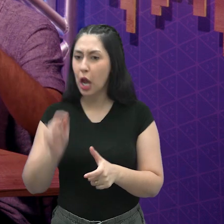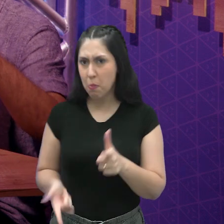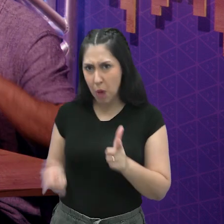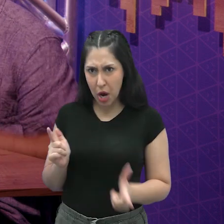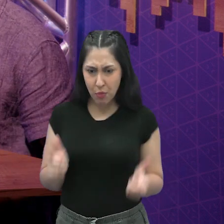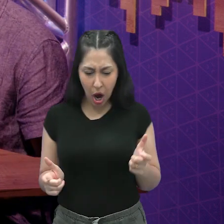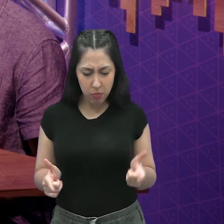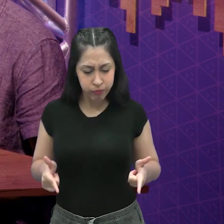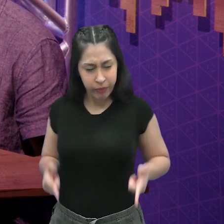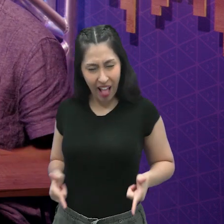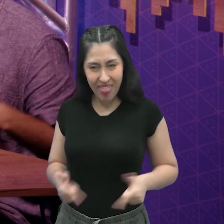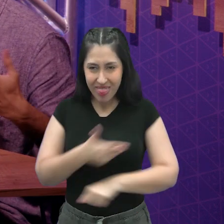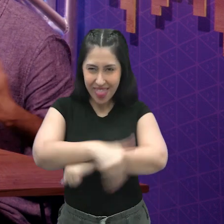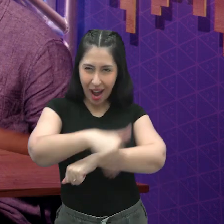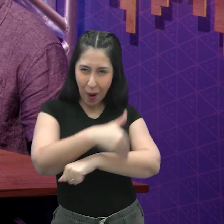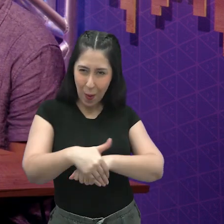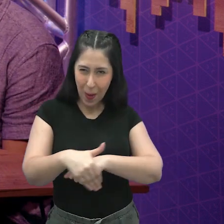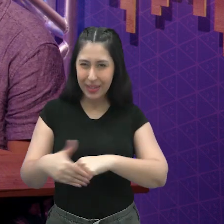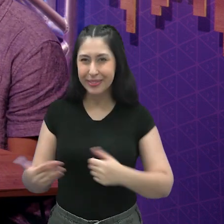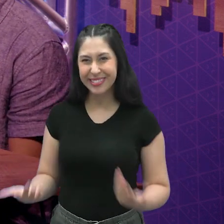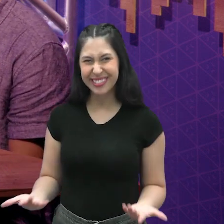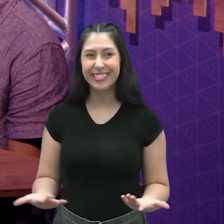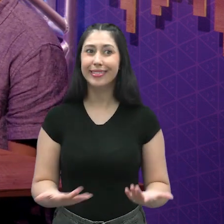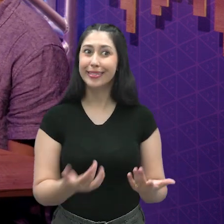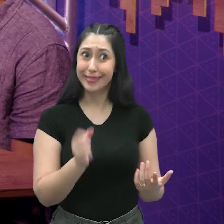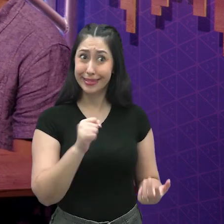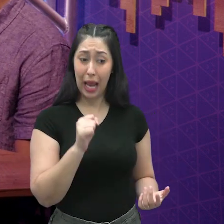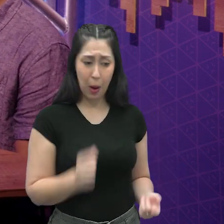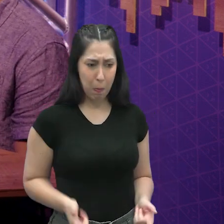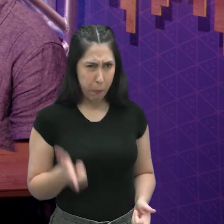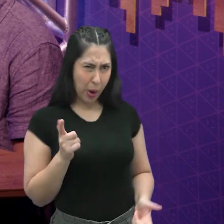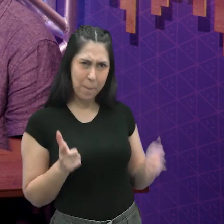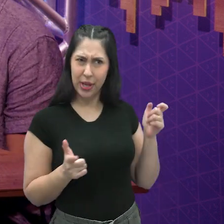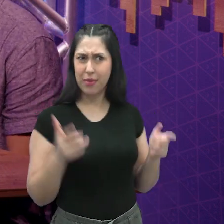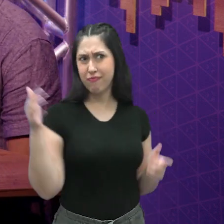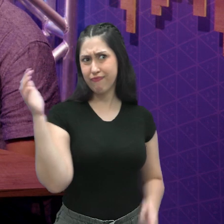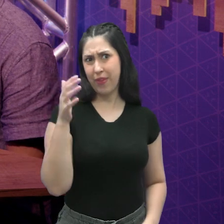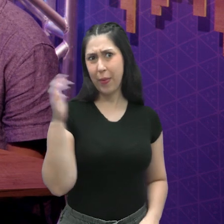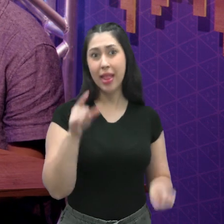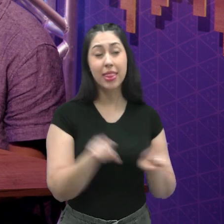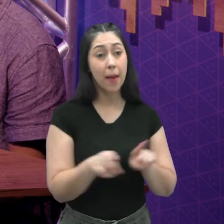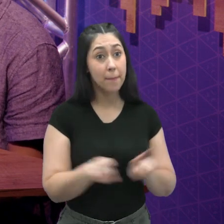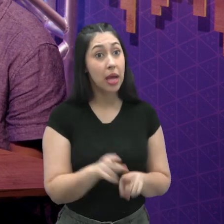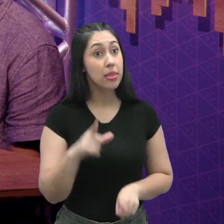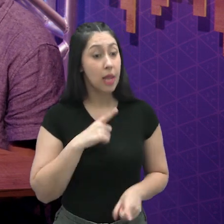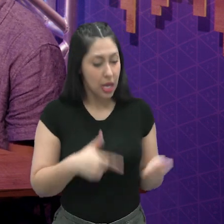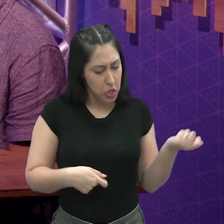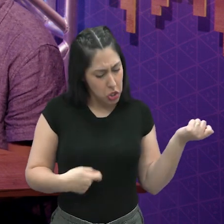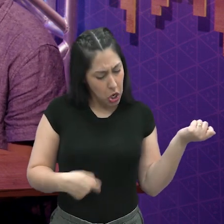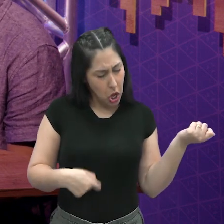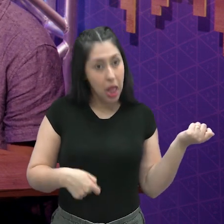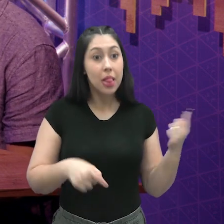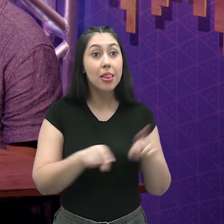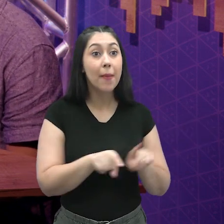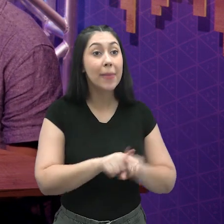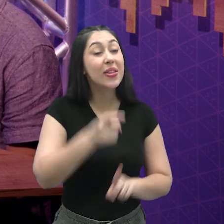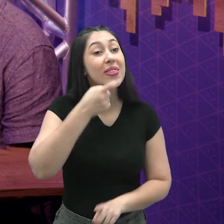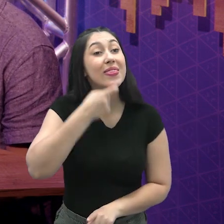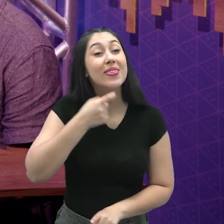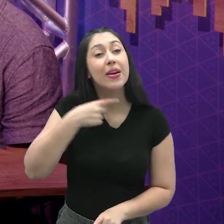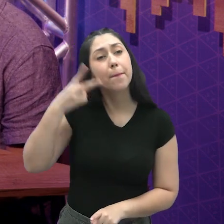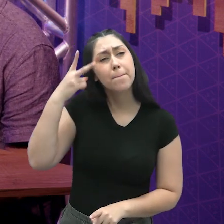Cowboy no Asfalto. Sensacional. Cowboy do Asfalto. Sensacional. Muita influência estrangeira Muita de influência guitarra. estrangeira. A gente vai ver álbuns de Zezé de Camargo e Luciano